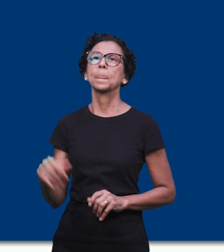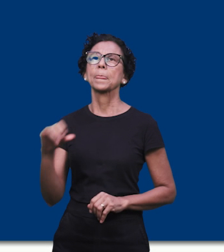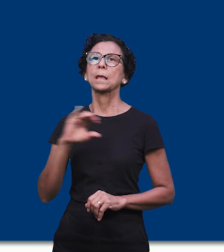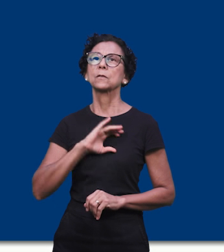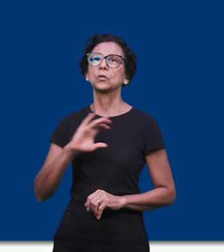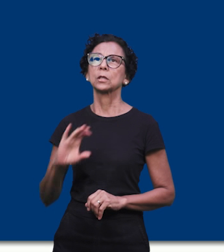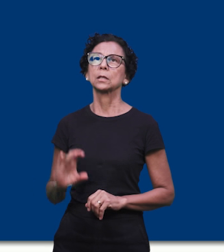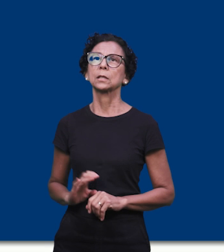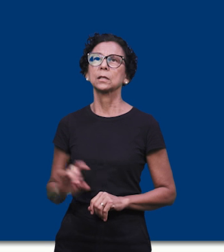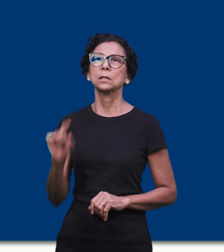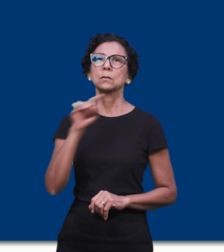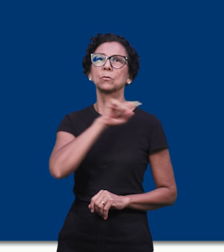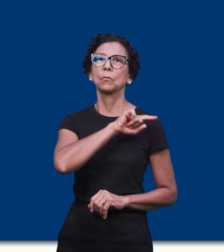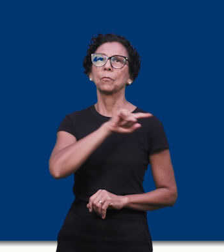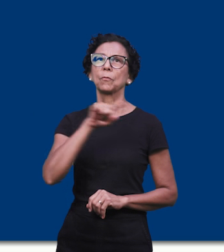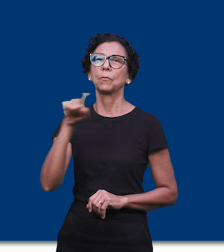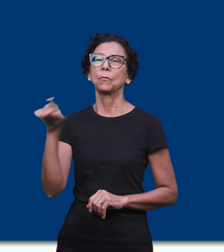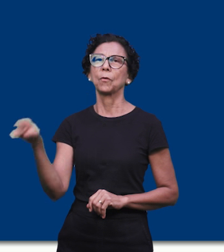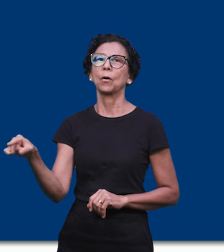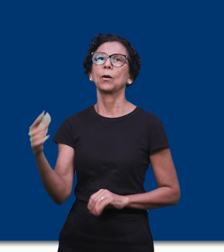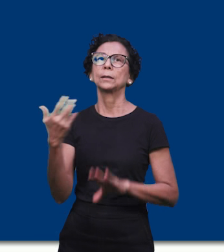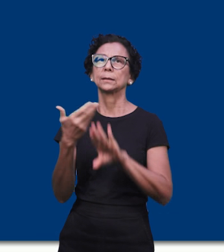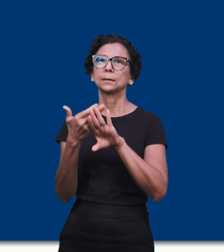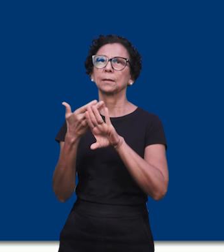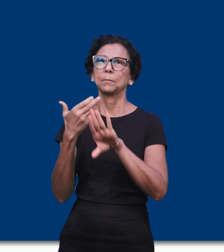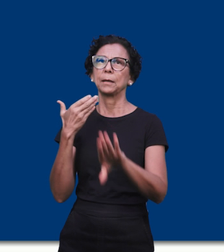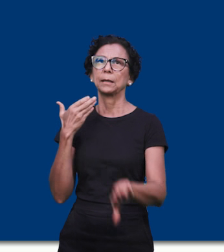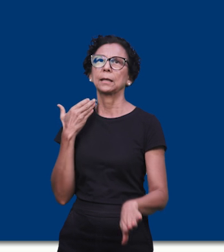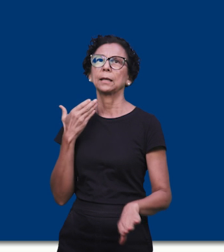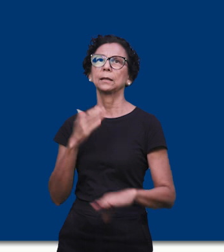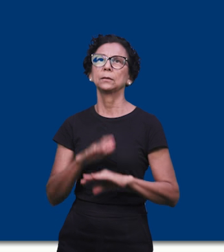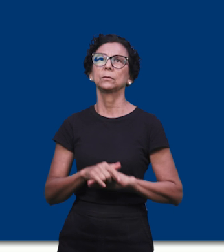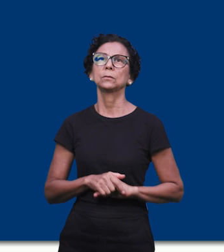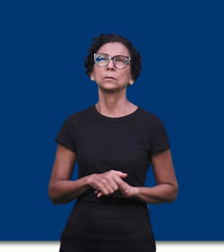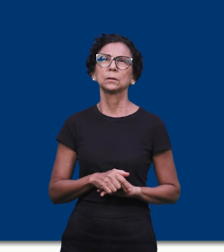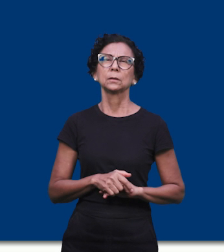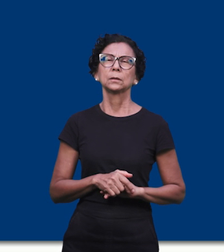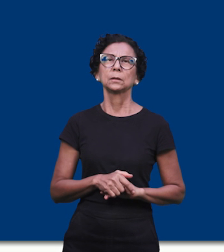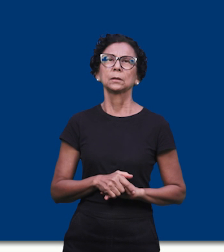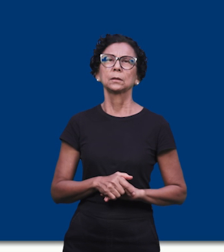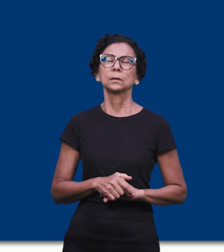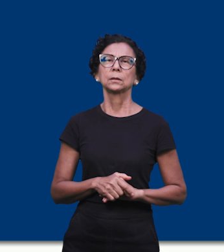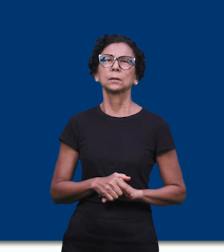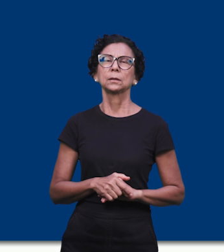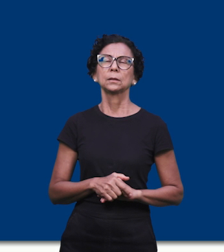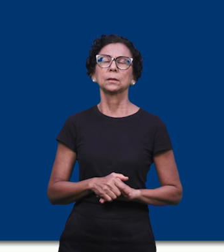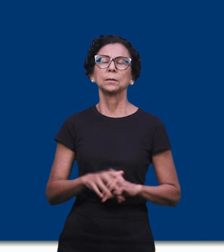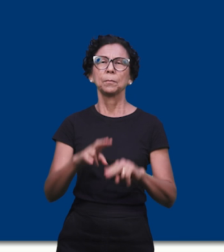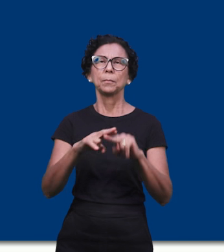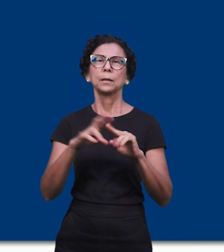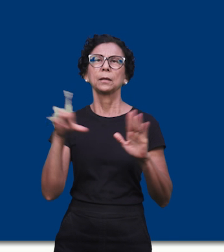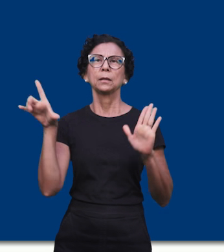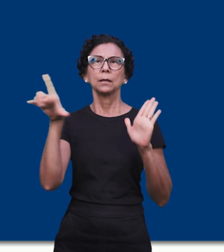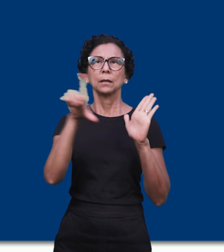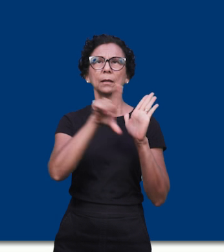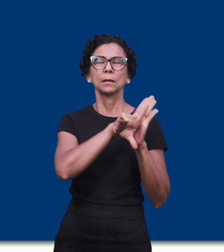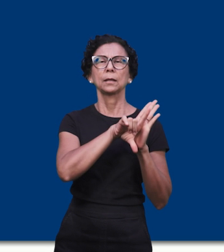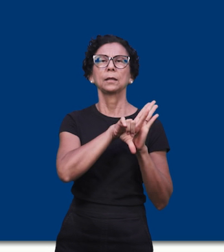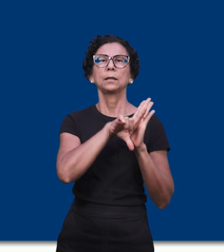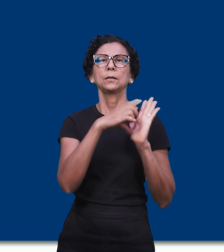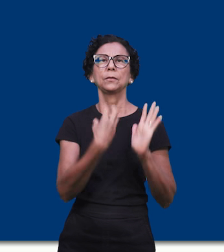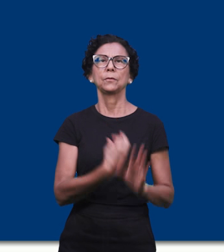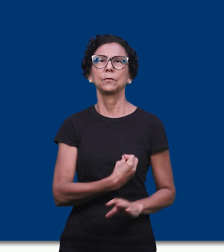de Cristo, vós os que justificais da lei, da graça tendes